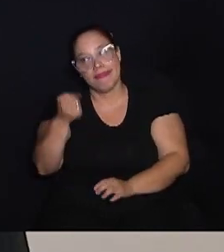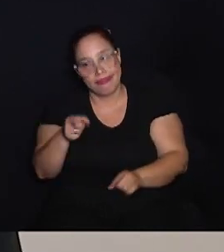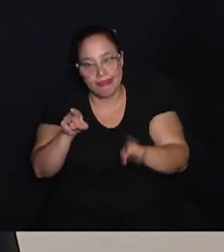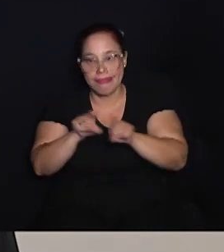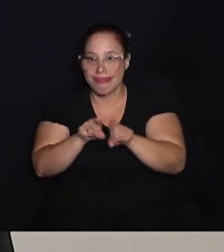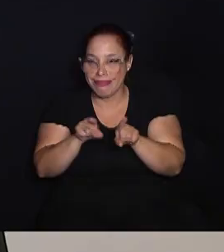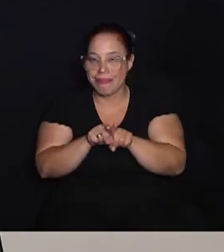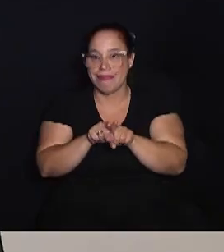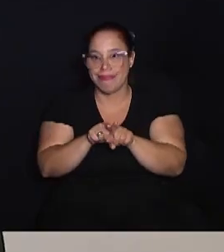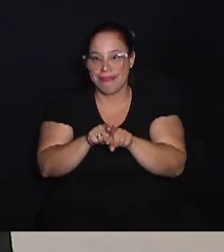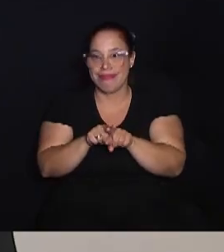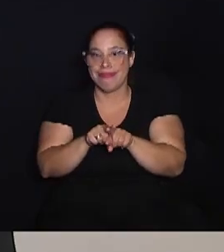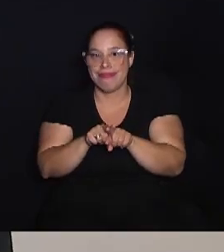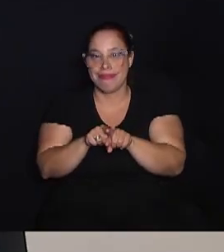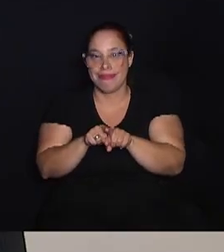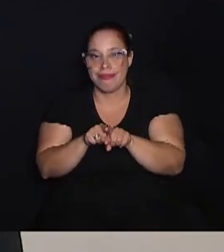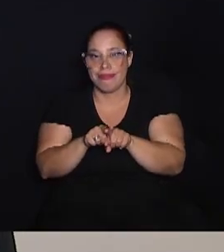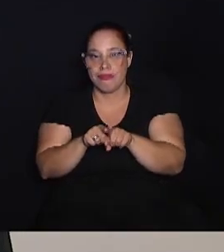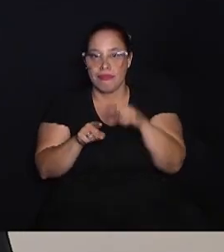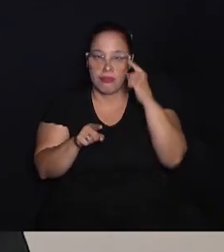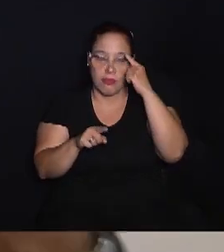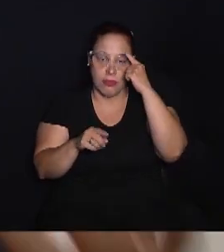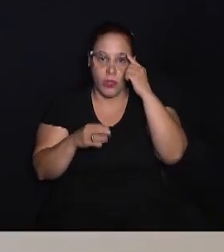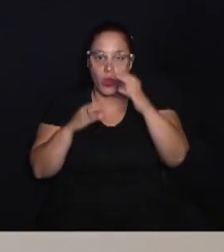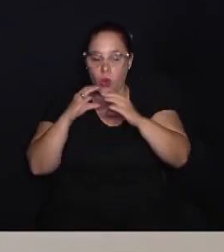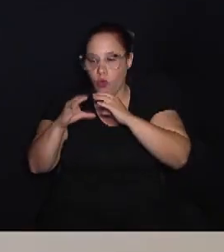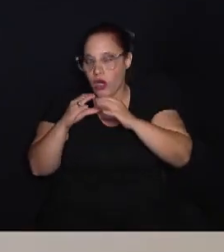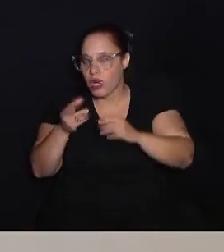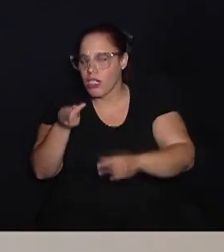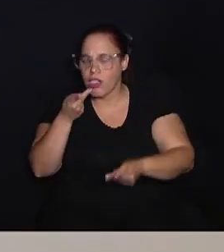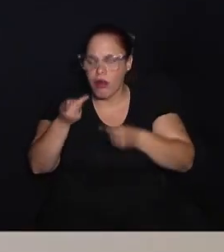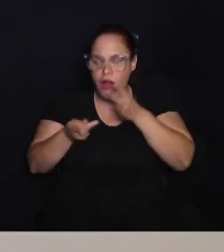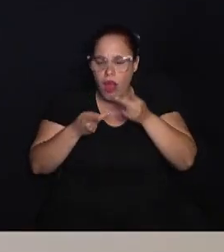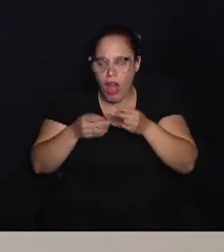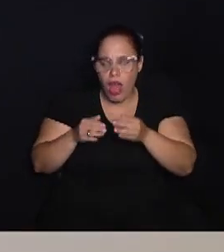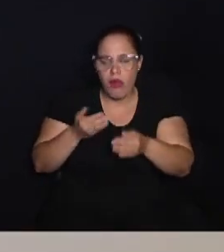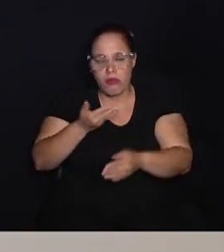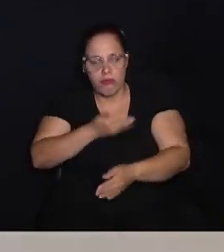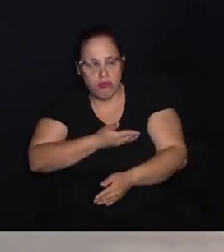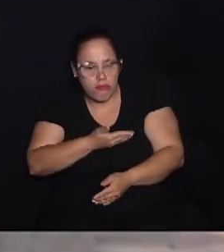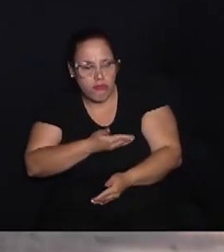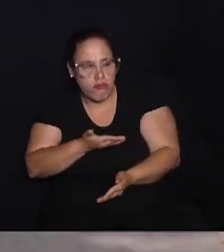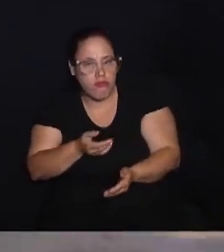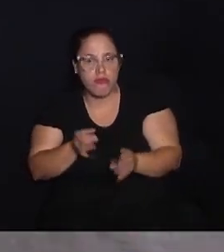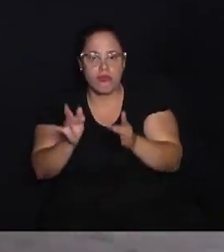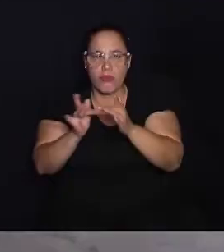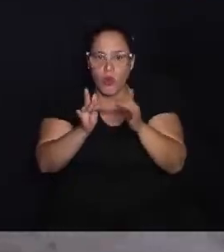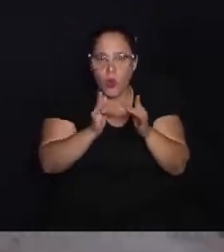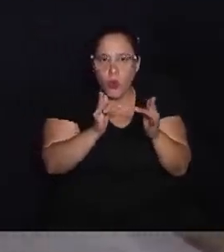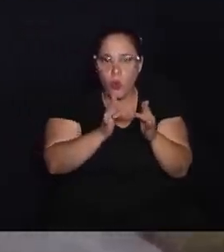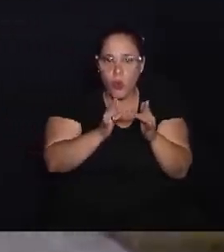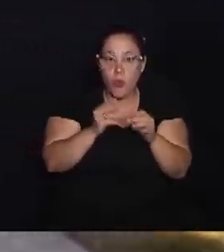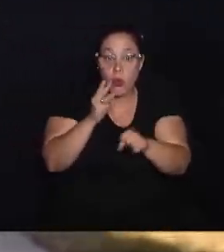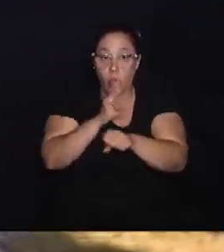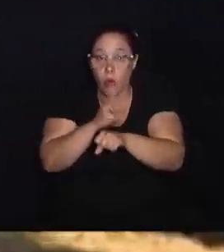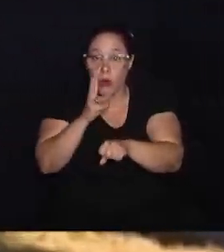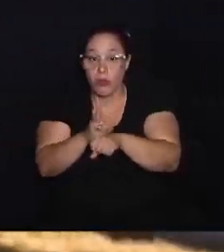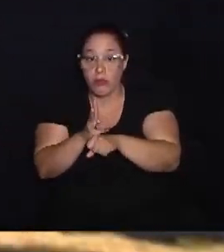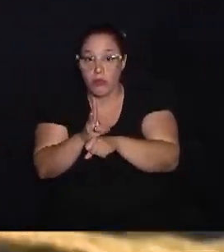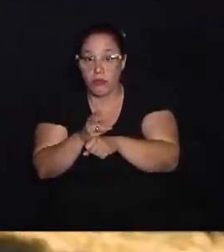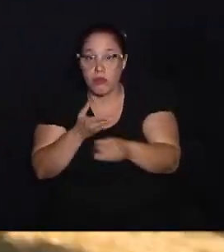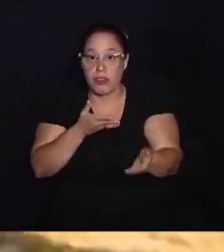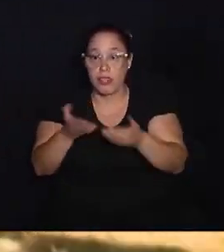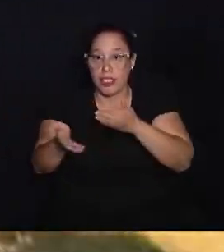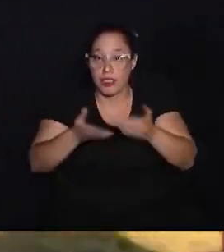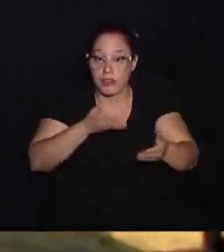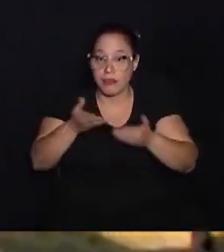específico para ele embora também você tem a a as condições de conversar com as pessoas pegar amizade fazer contato